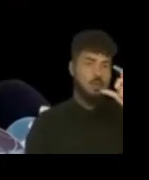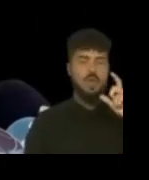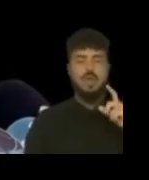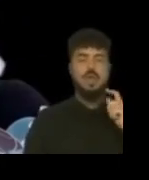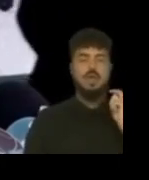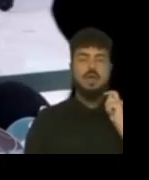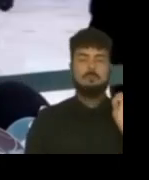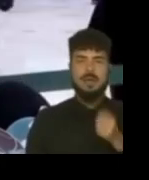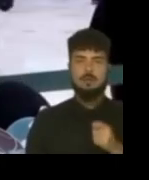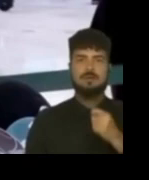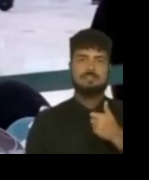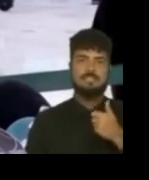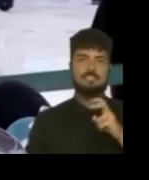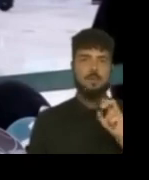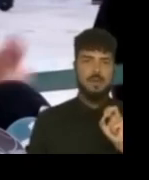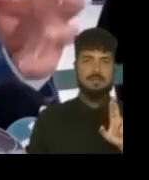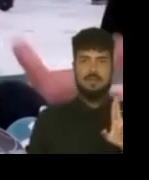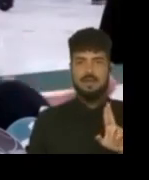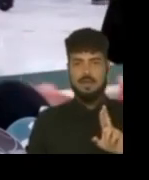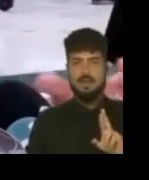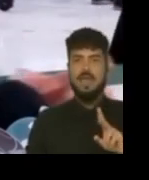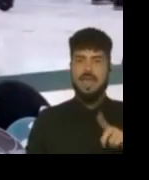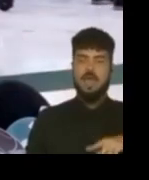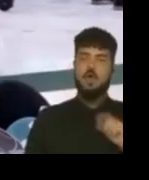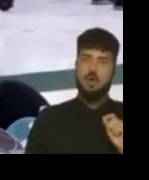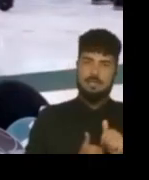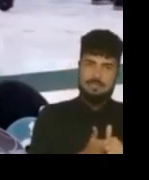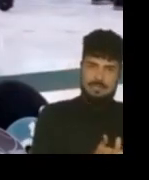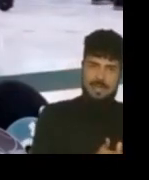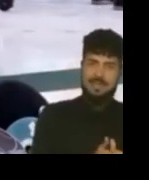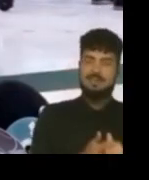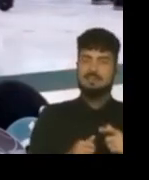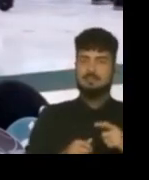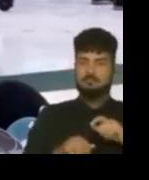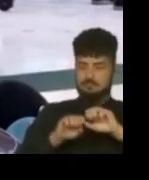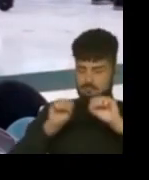pagamento de R$ 150,00 com base nessa atualização cadastral.